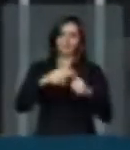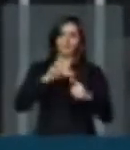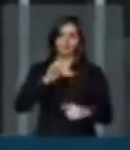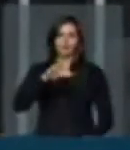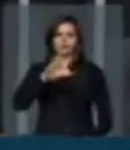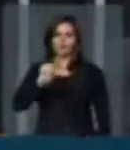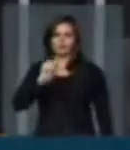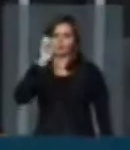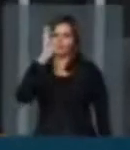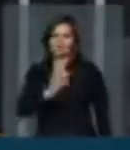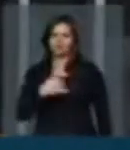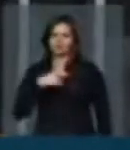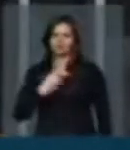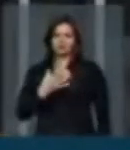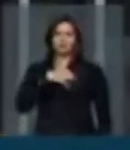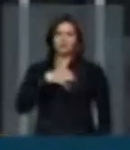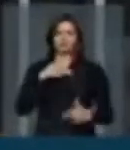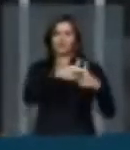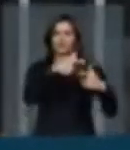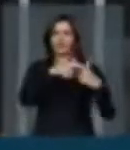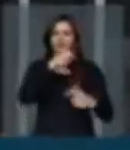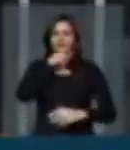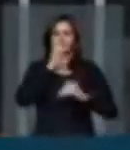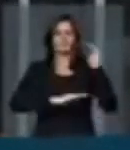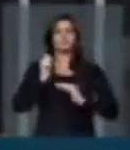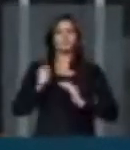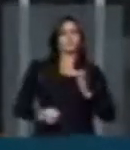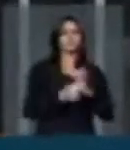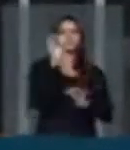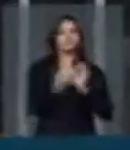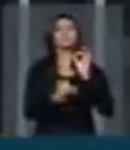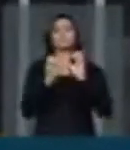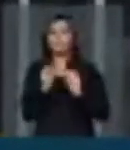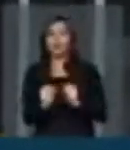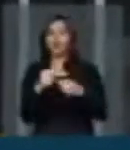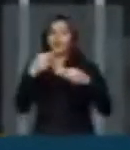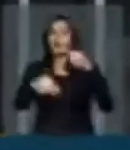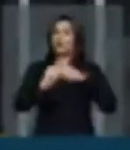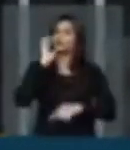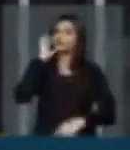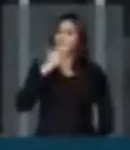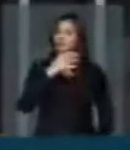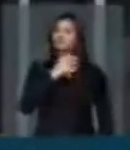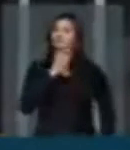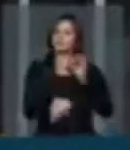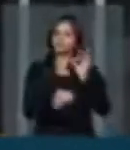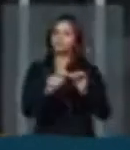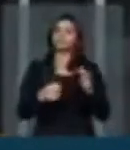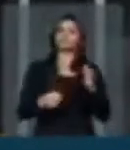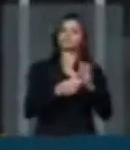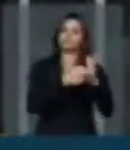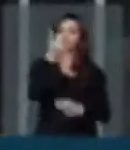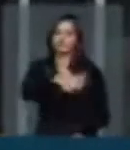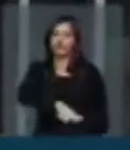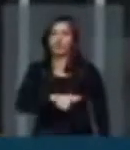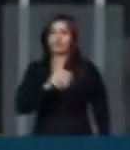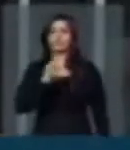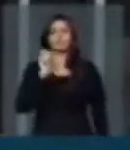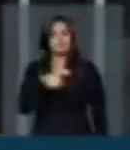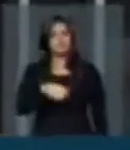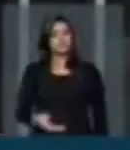sente perseguido pela mídia pode acionar a justiça. Quem não concorda com decisões da justiça recorre, quando isso é